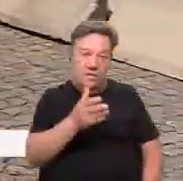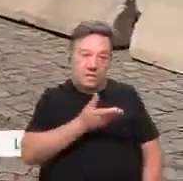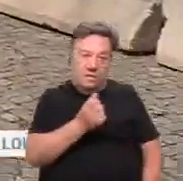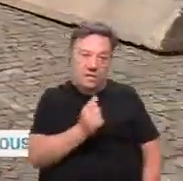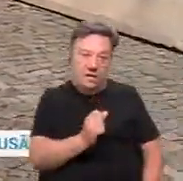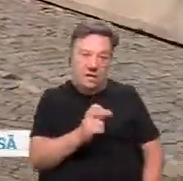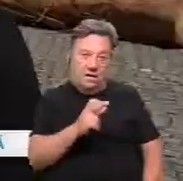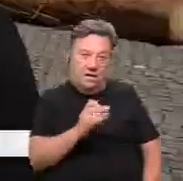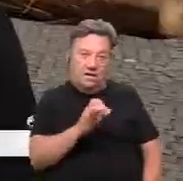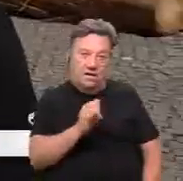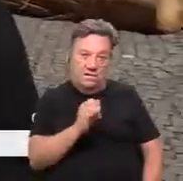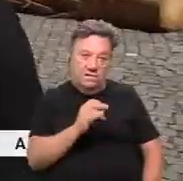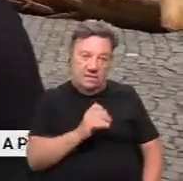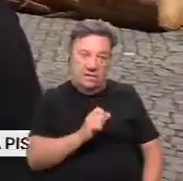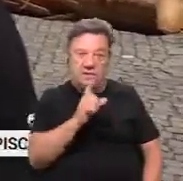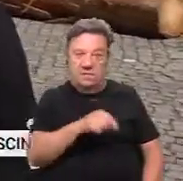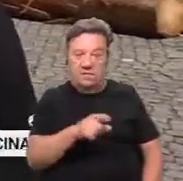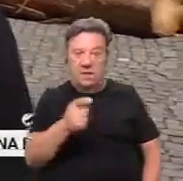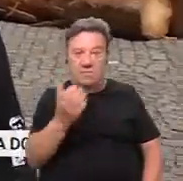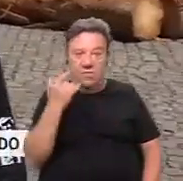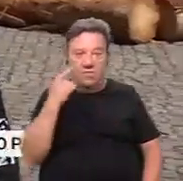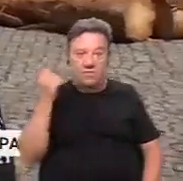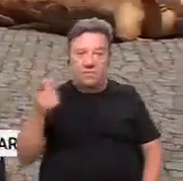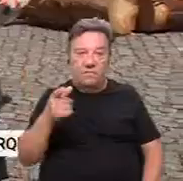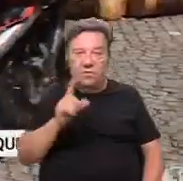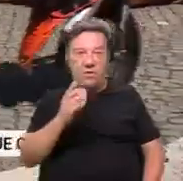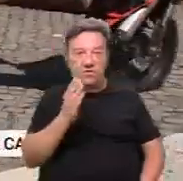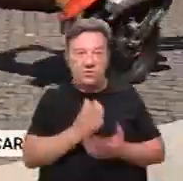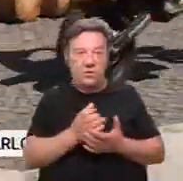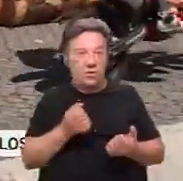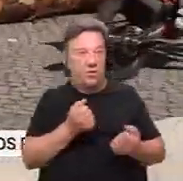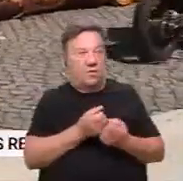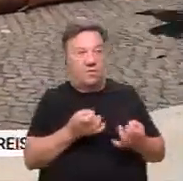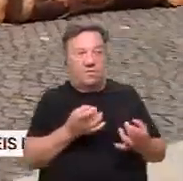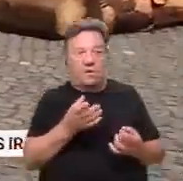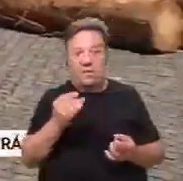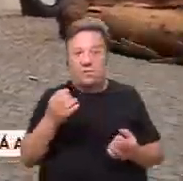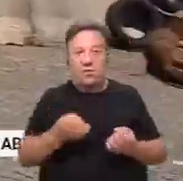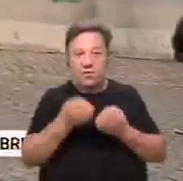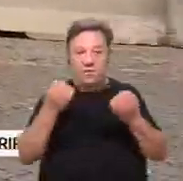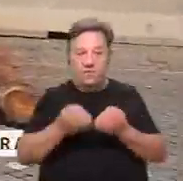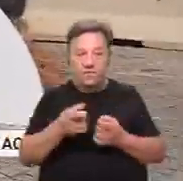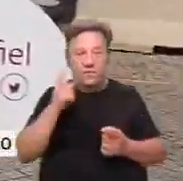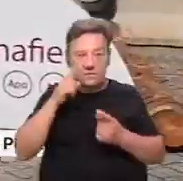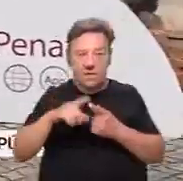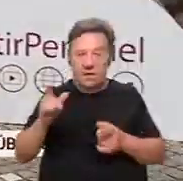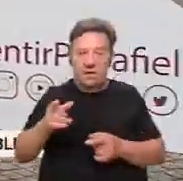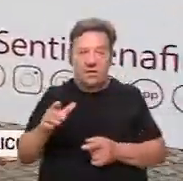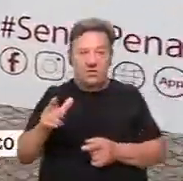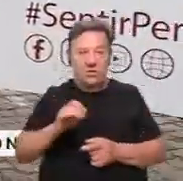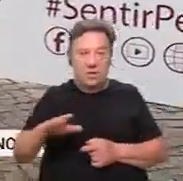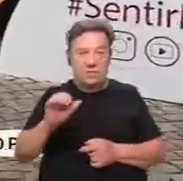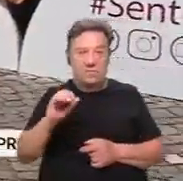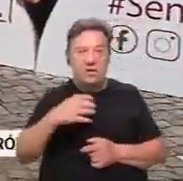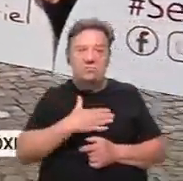na zona de Covalum, por isso. Há pouco ouvimos o Paulo dizer que não é apenas competição, há também muito convívio e nesse sentido há também uma fan zone.